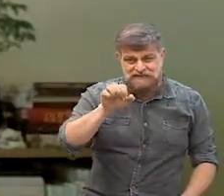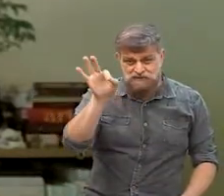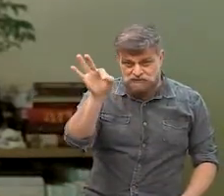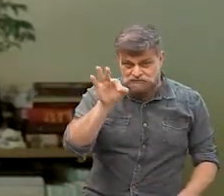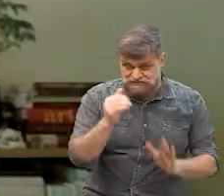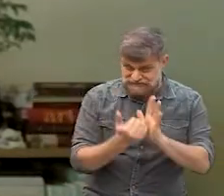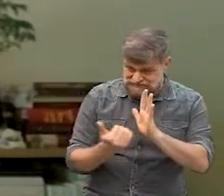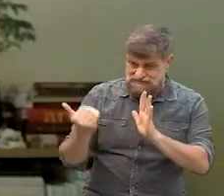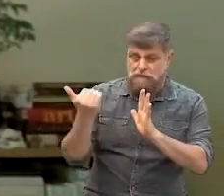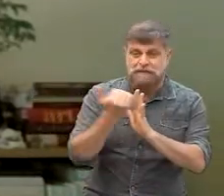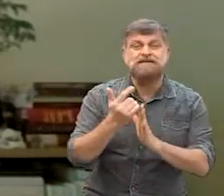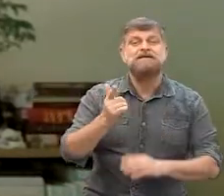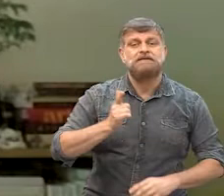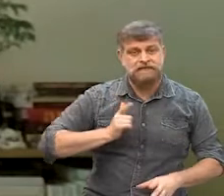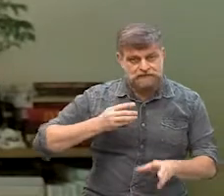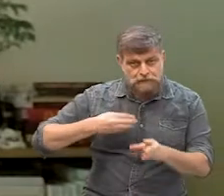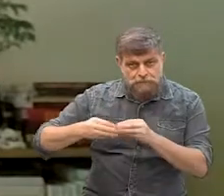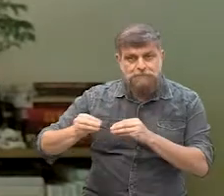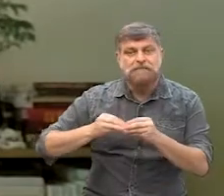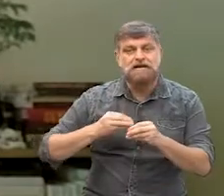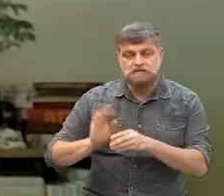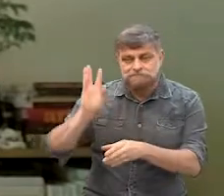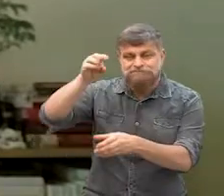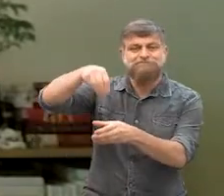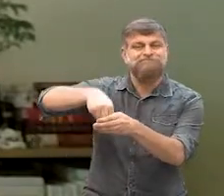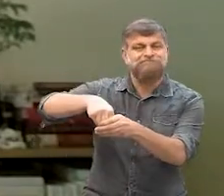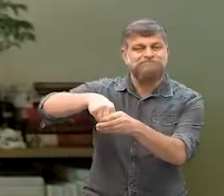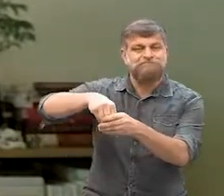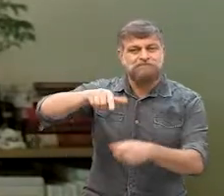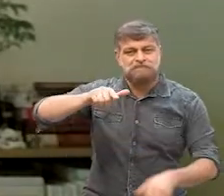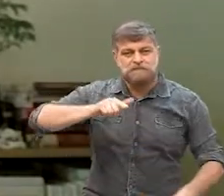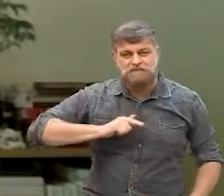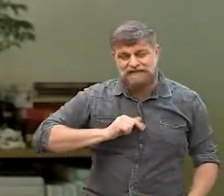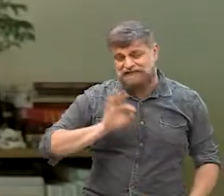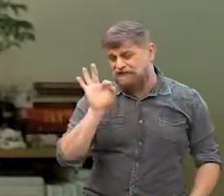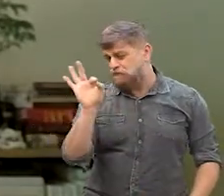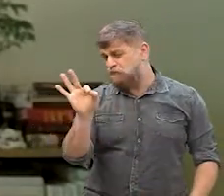média. Então, são níveis extremamente